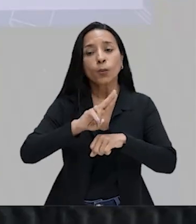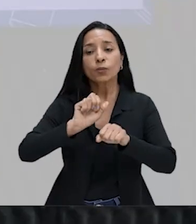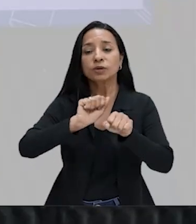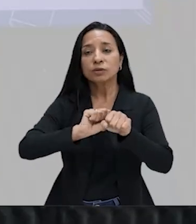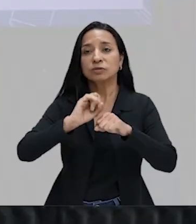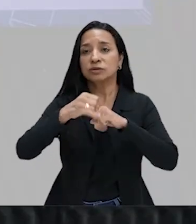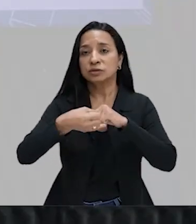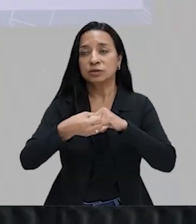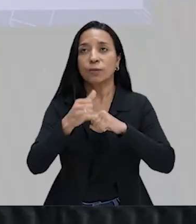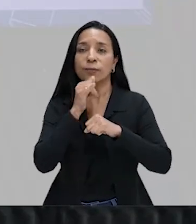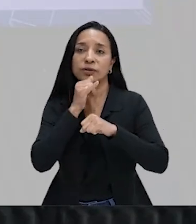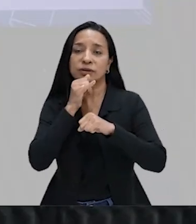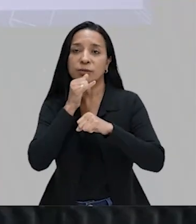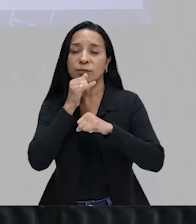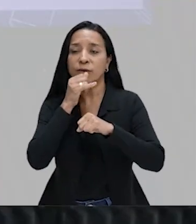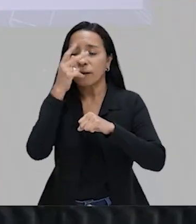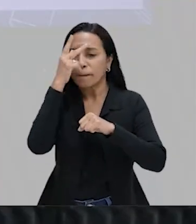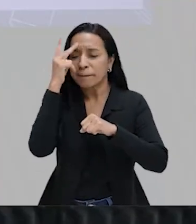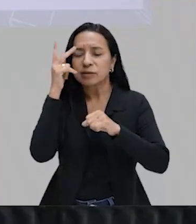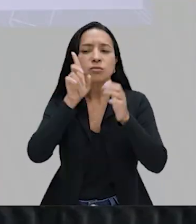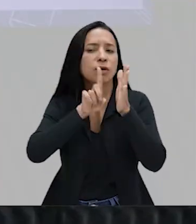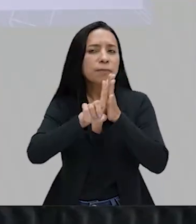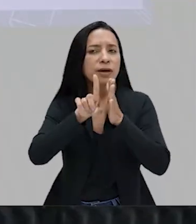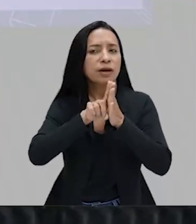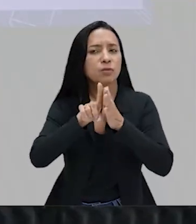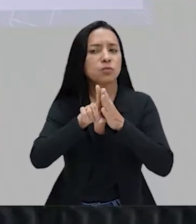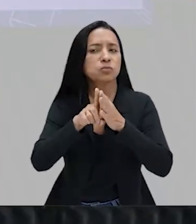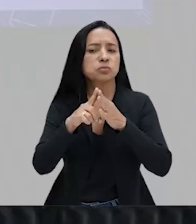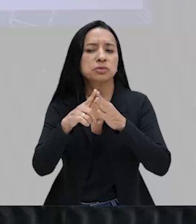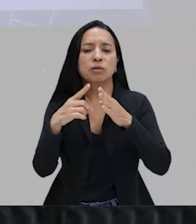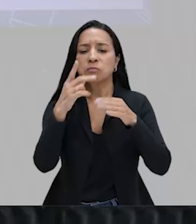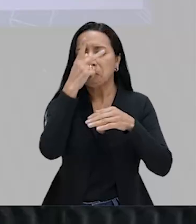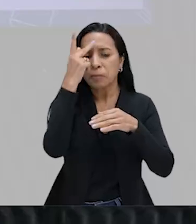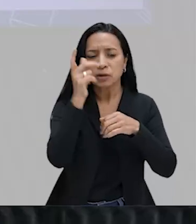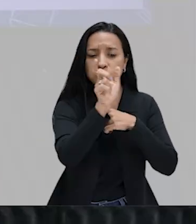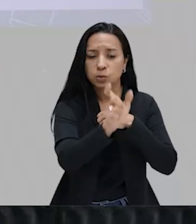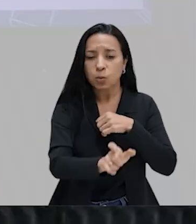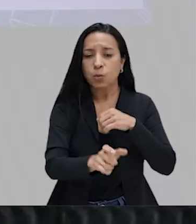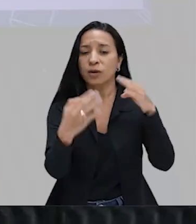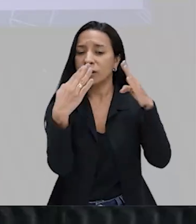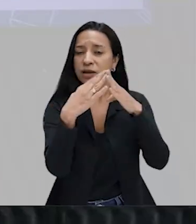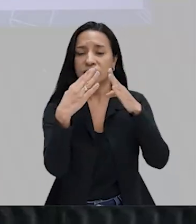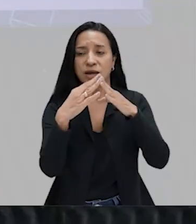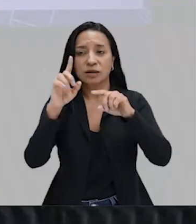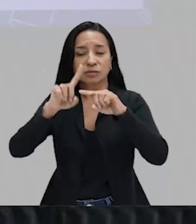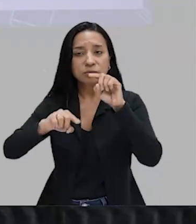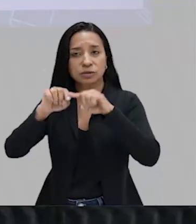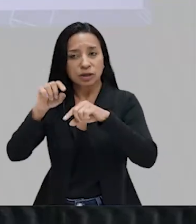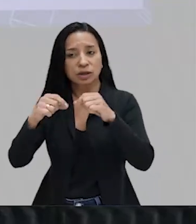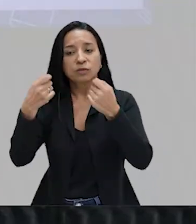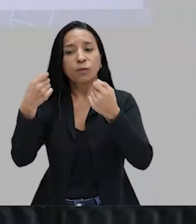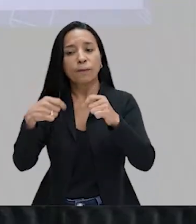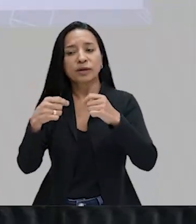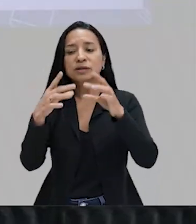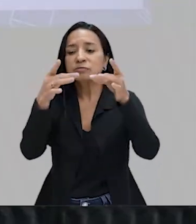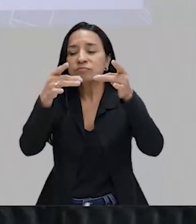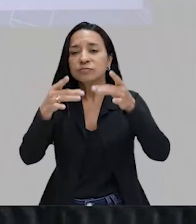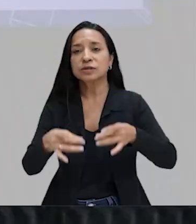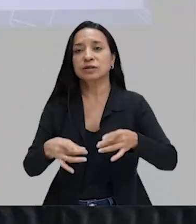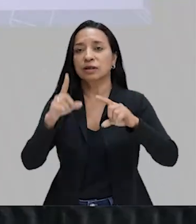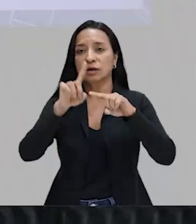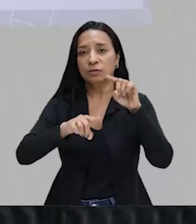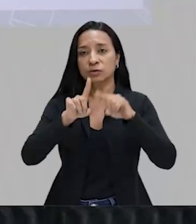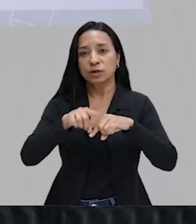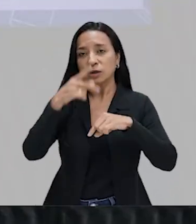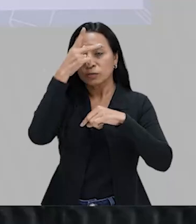alguém nos pergunta sobre uma pessoa, ou sobre uma casa, ou sobre um objeto, e eu tenho que descrever esse objeto, essa pessoa,